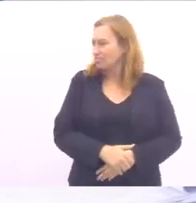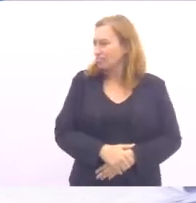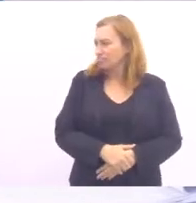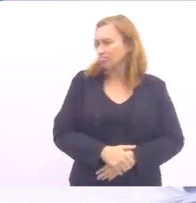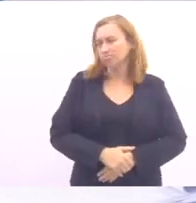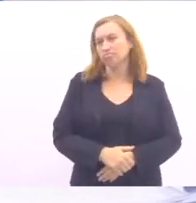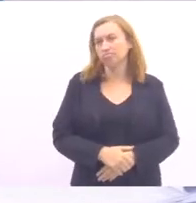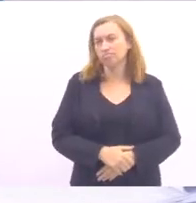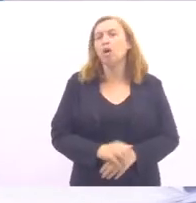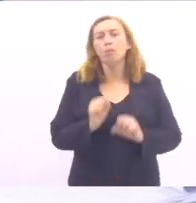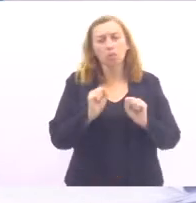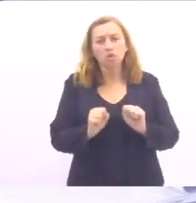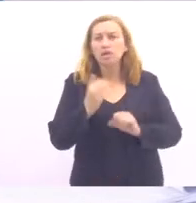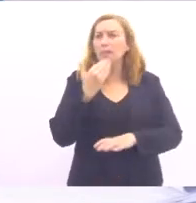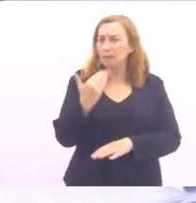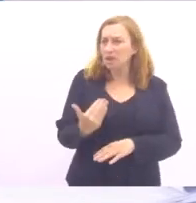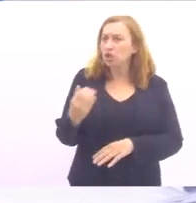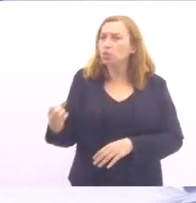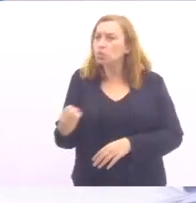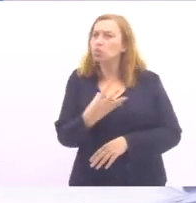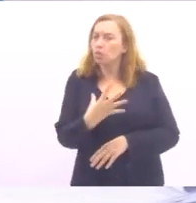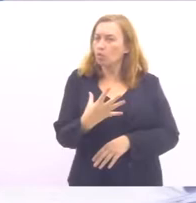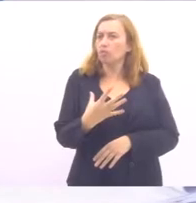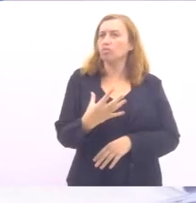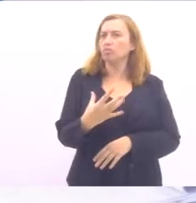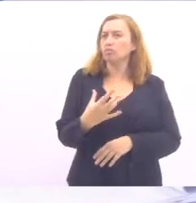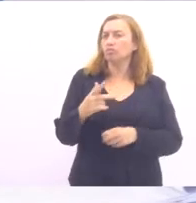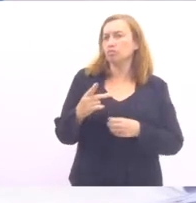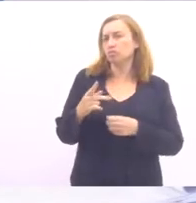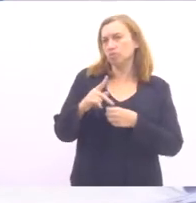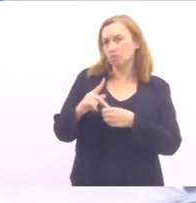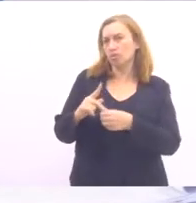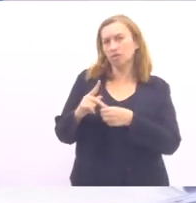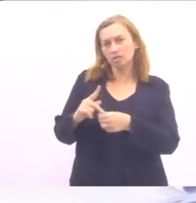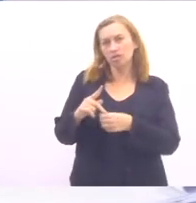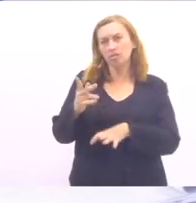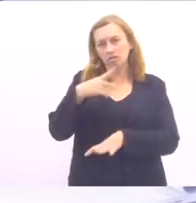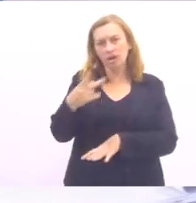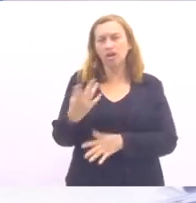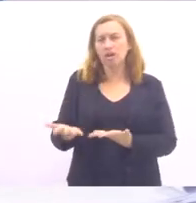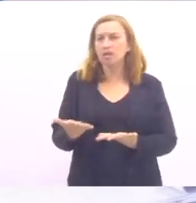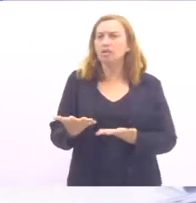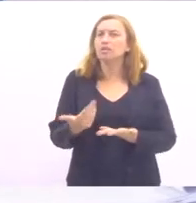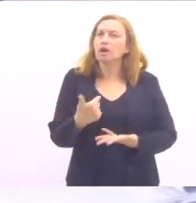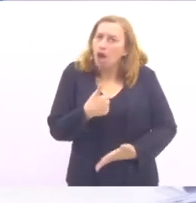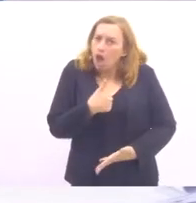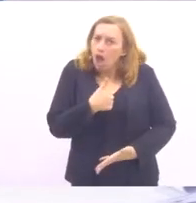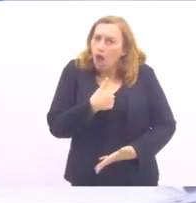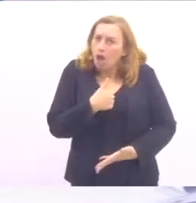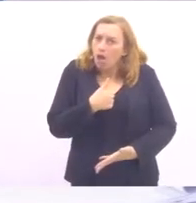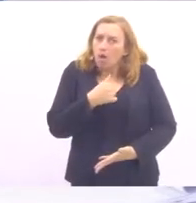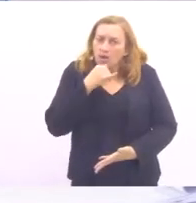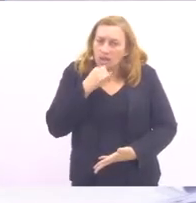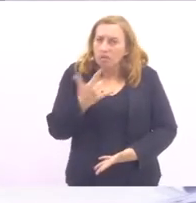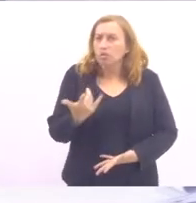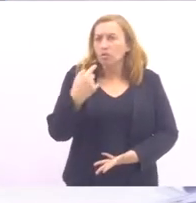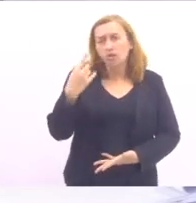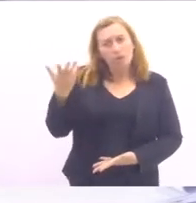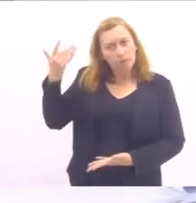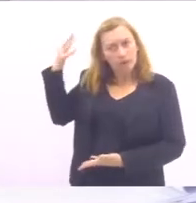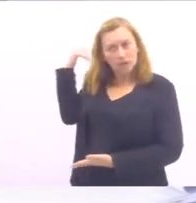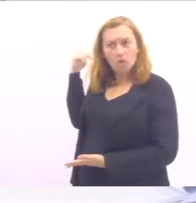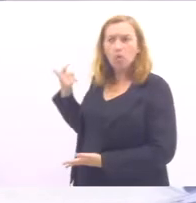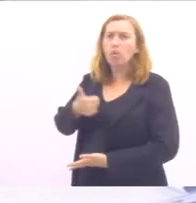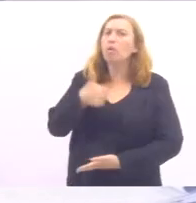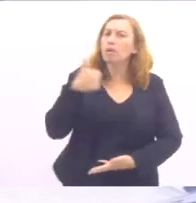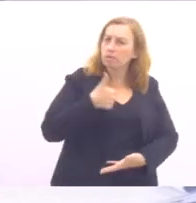secretaria podia pedir um novo parecer para o procurador, né? Claro. Bom, mas passou. Eu, por exemplo, quando teve aquele lá atrás, o